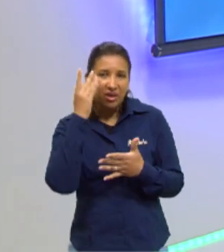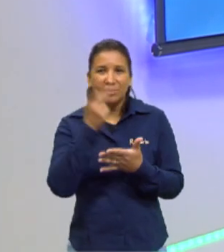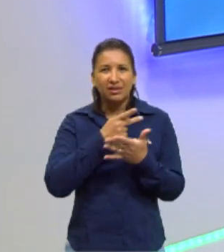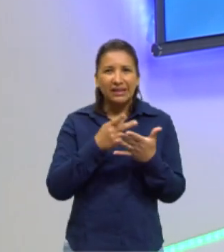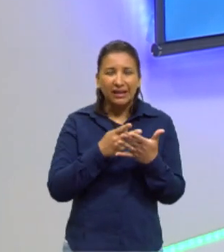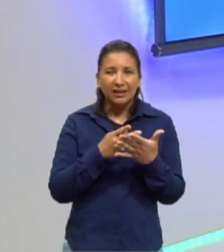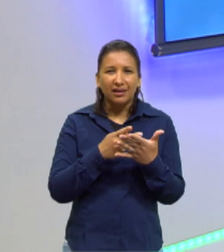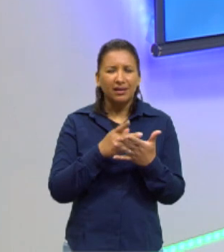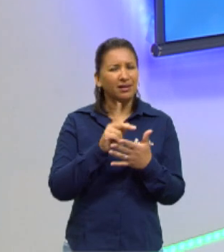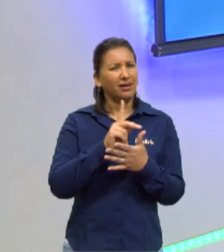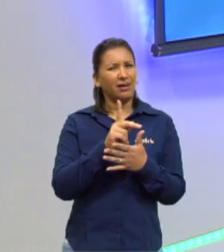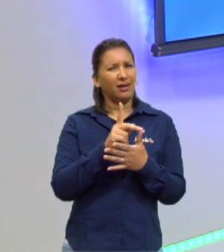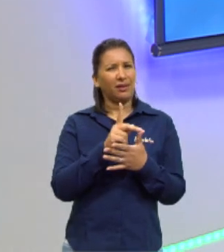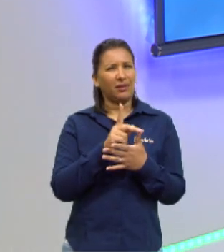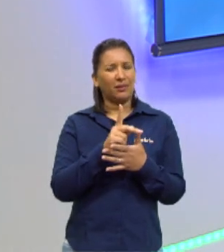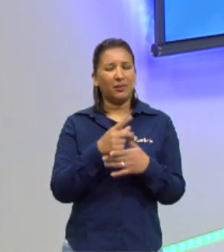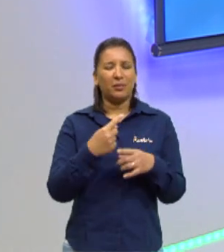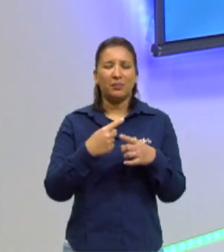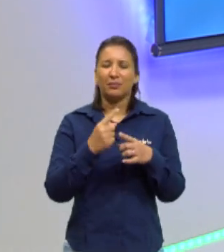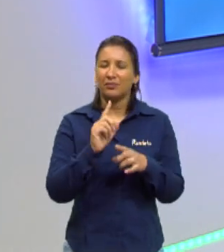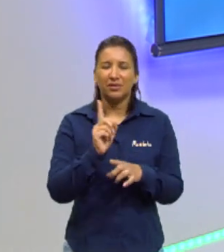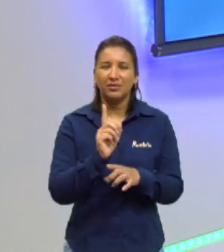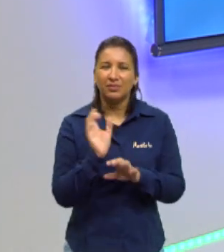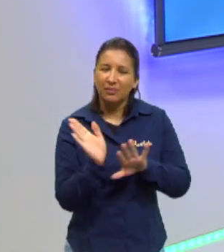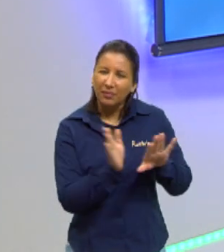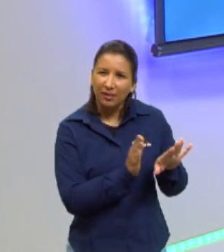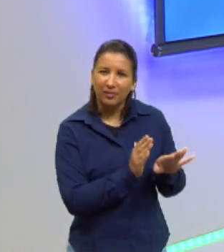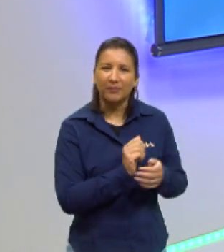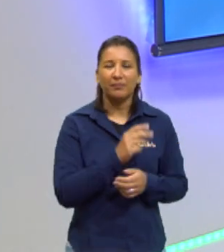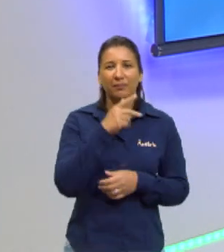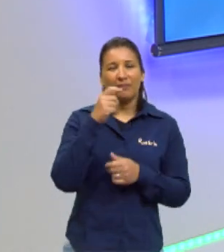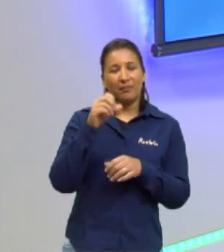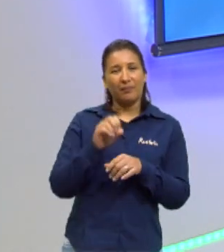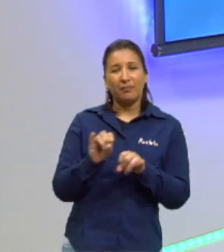certo? Porque cada um de nós vai enxergar de um jeito essas